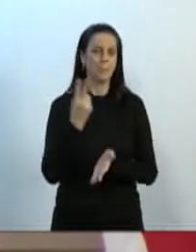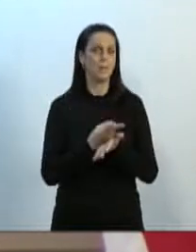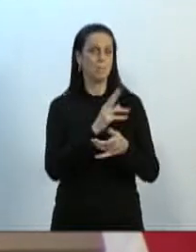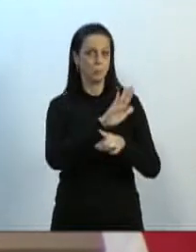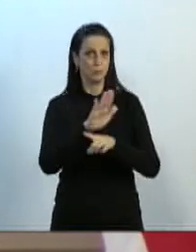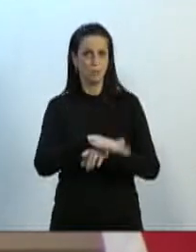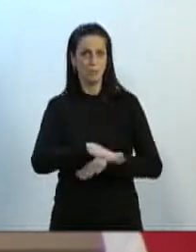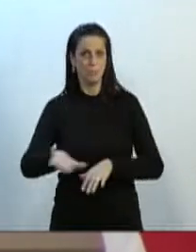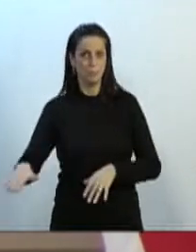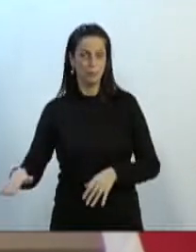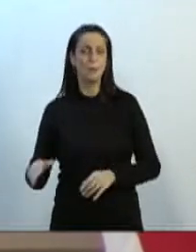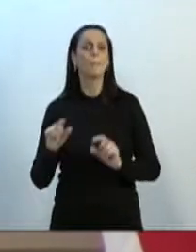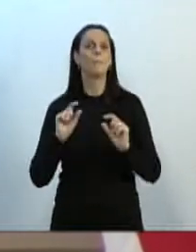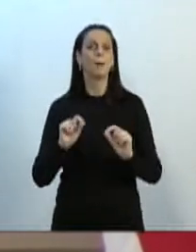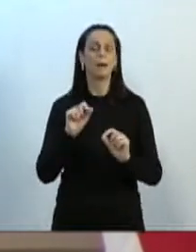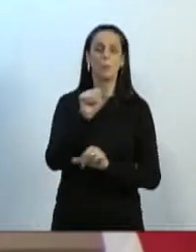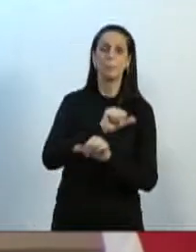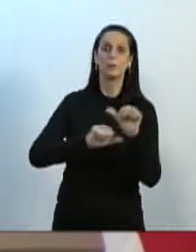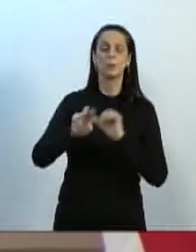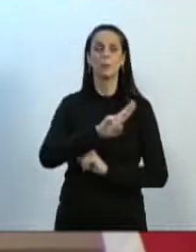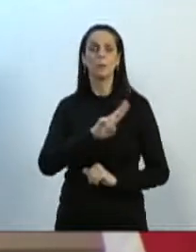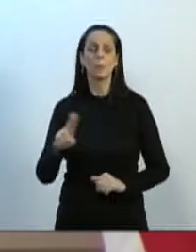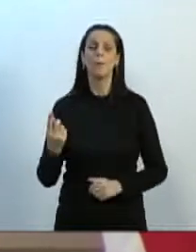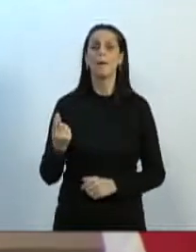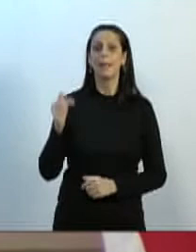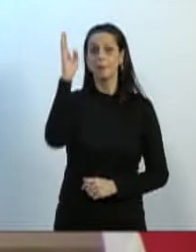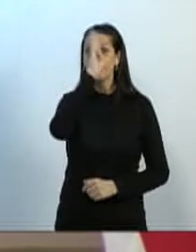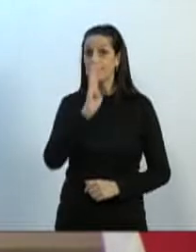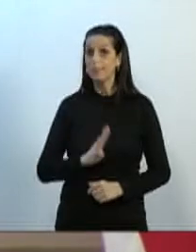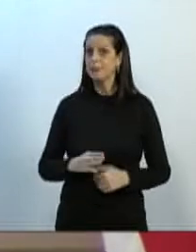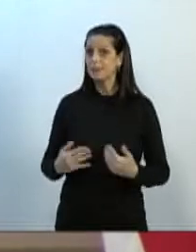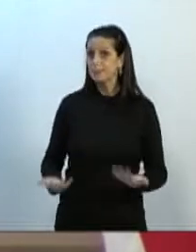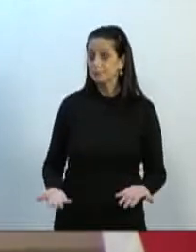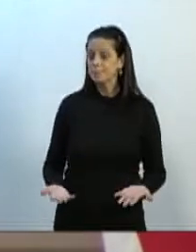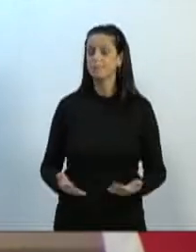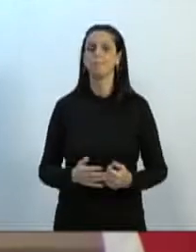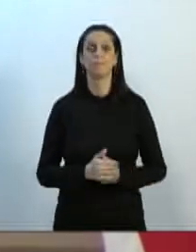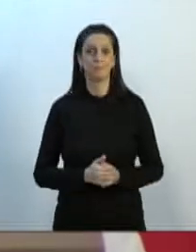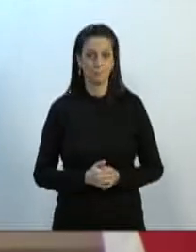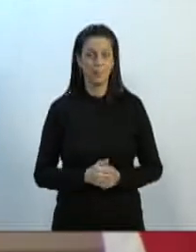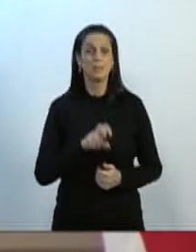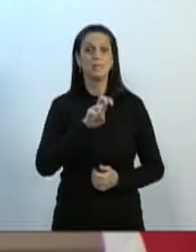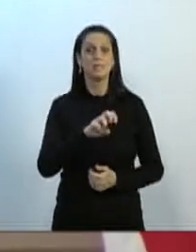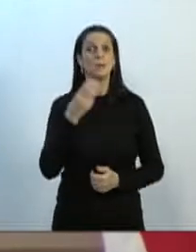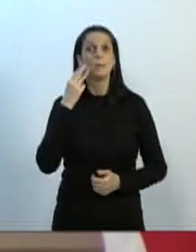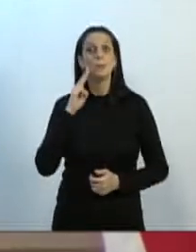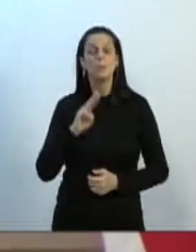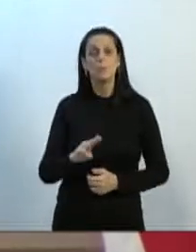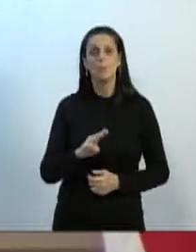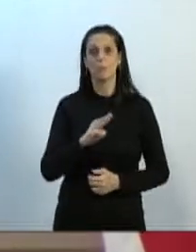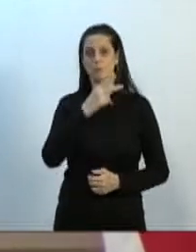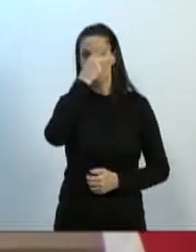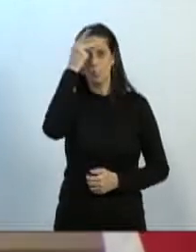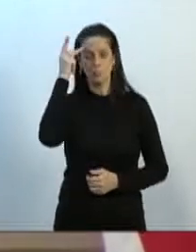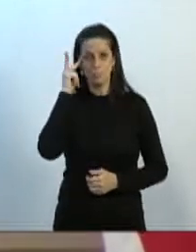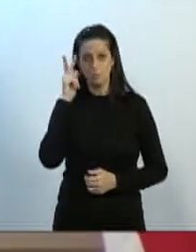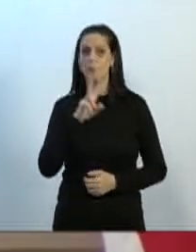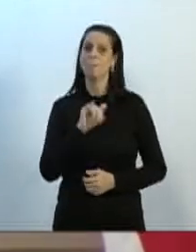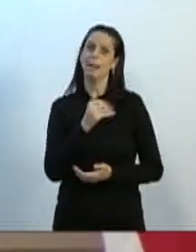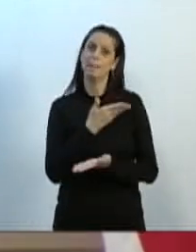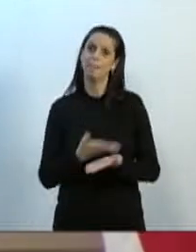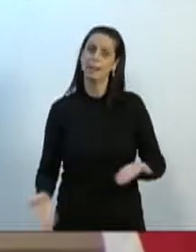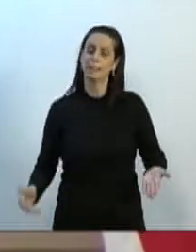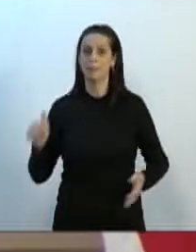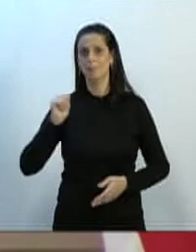para a Renda Brasil? Onde especialistas alertam que 5 milhões de pessoas ficarão de fora.